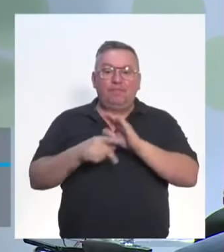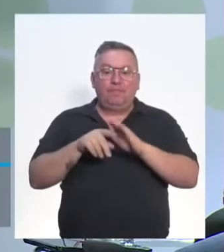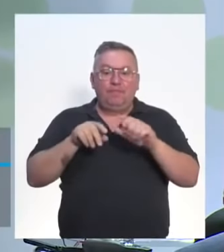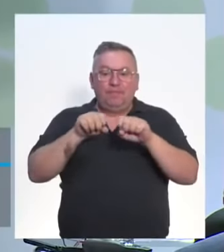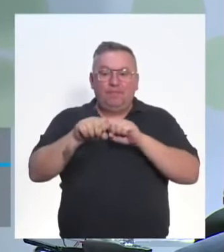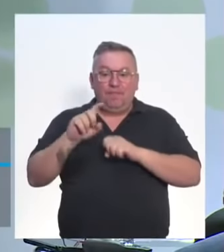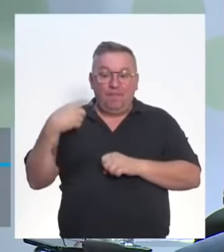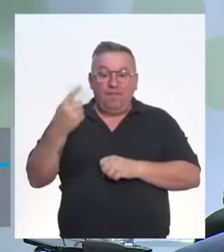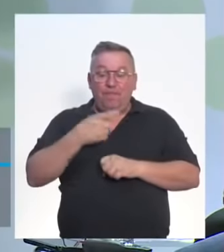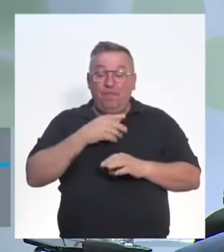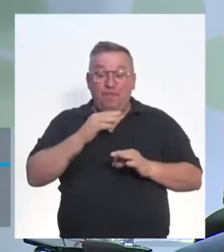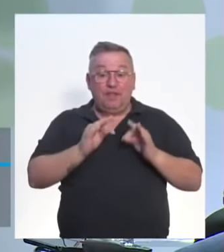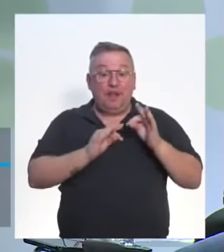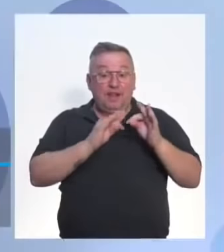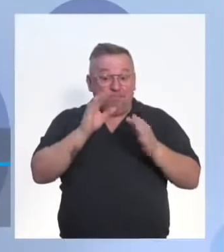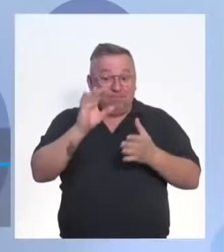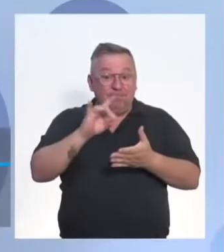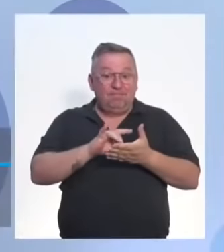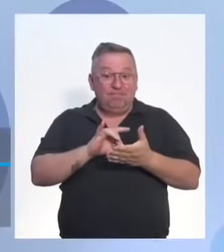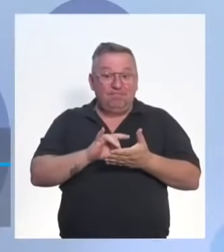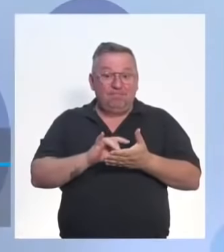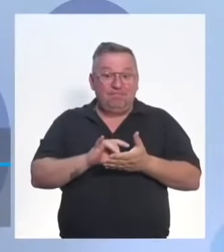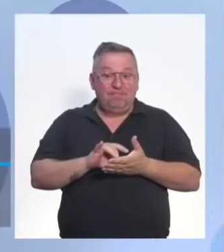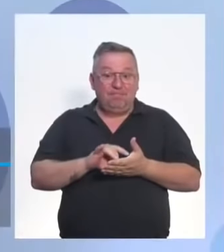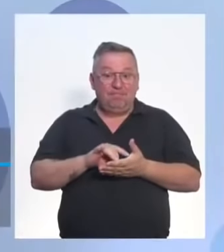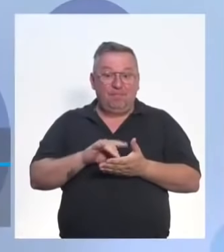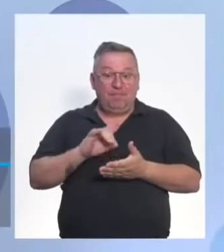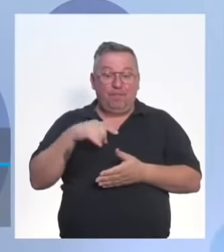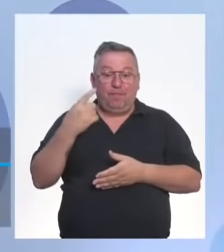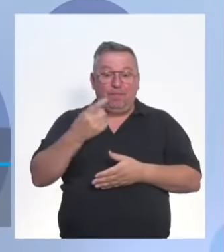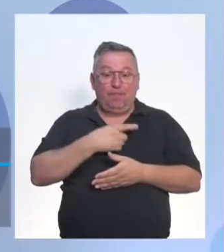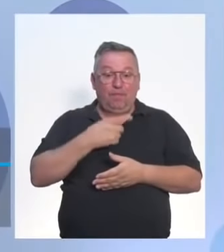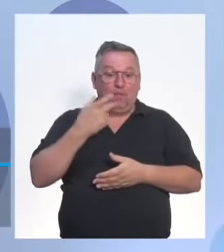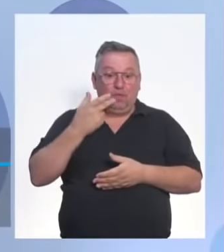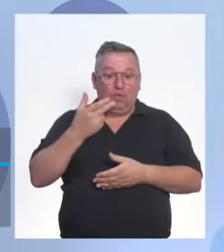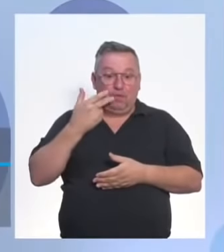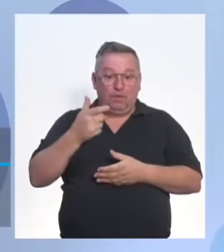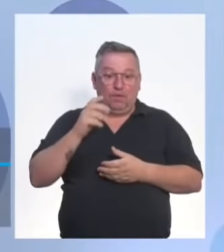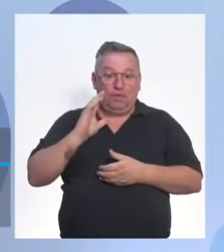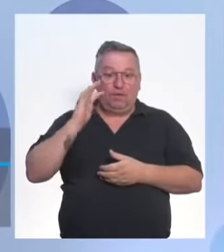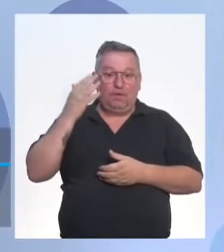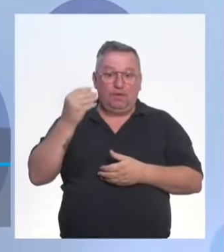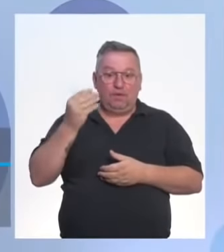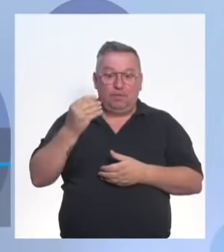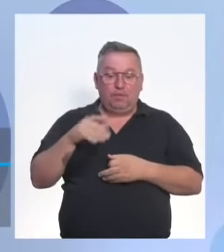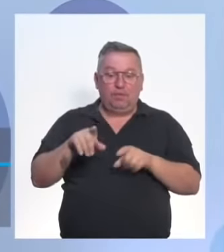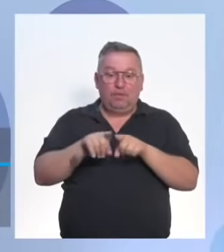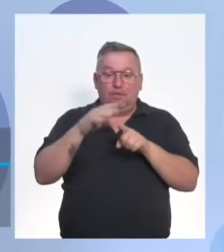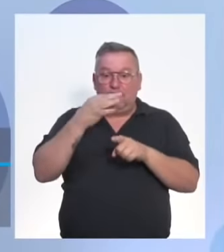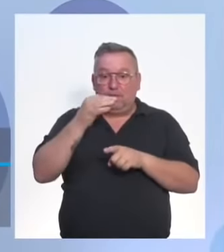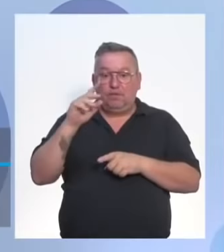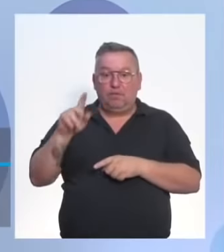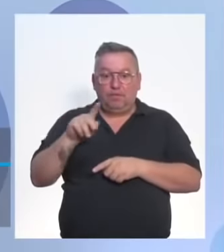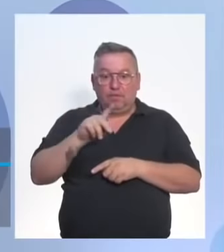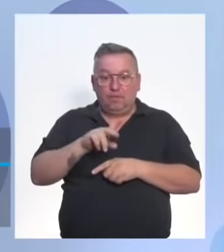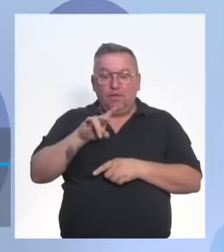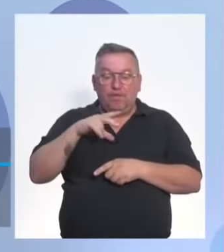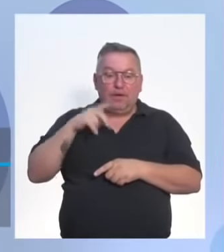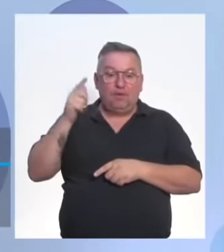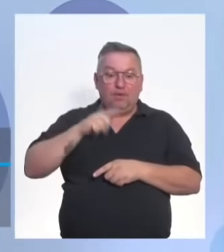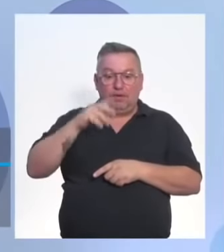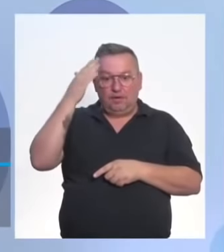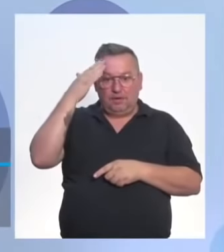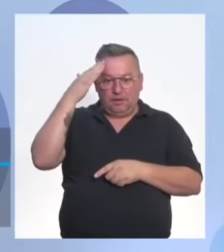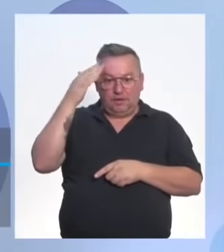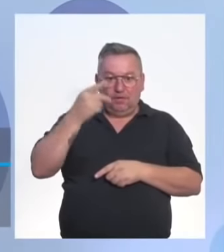né? Nós somos técnicos mesmo, né? Não só isso, nós geralmente acontece muito, aí eu acho que os professores vão até entender o que eu